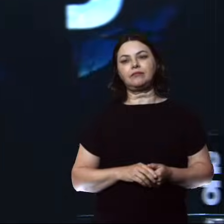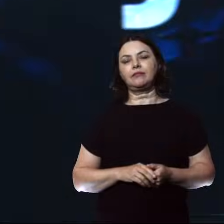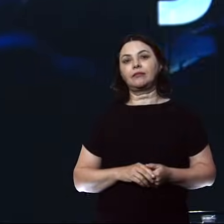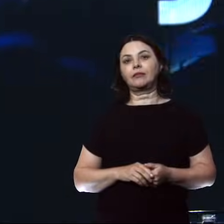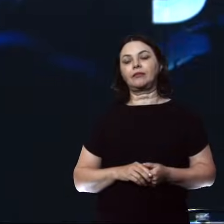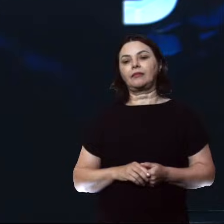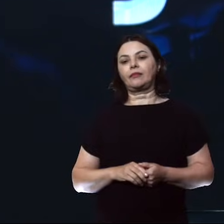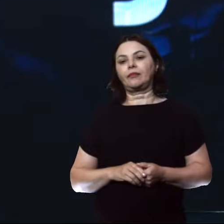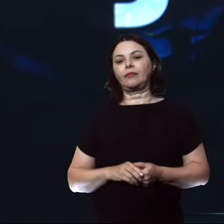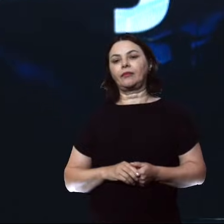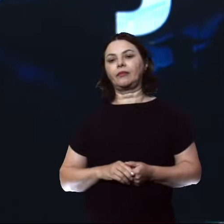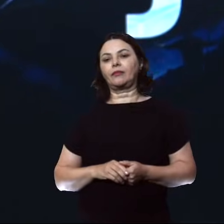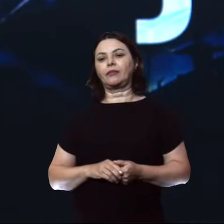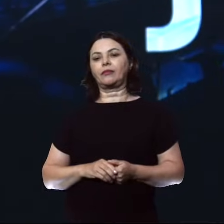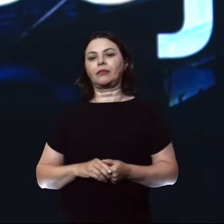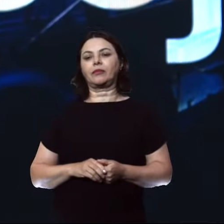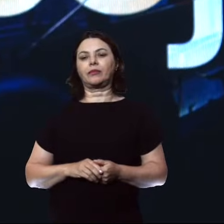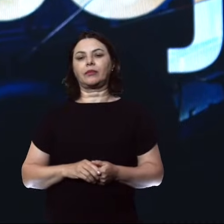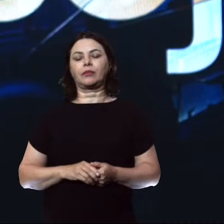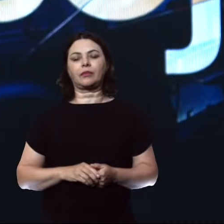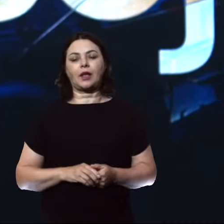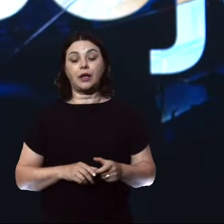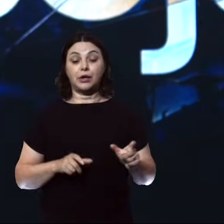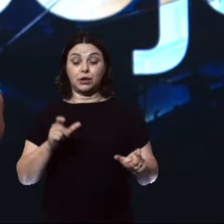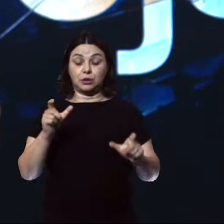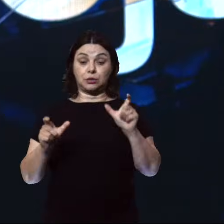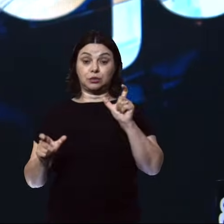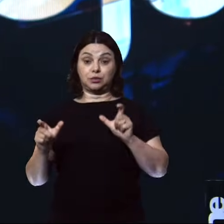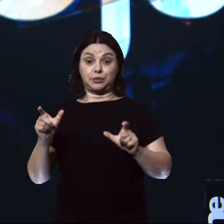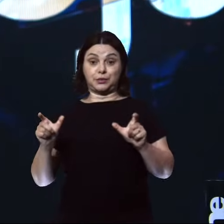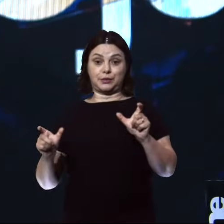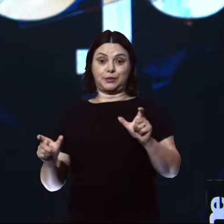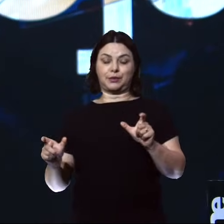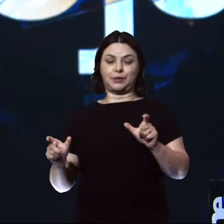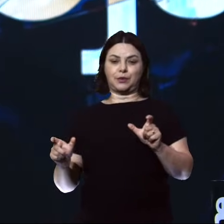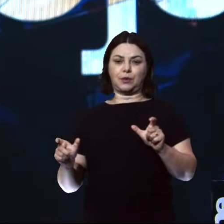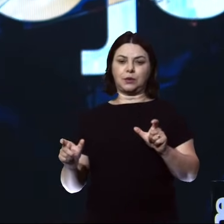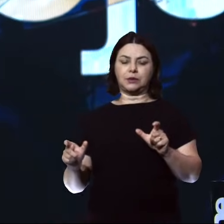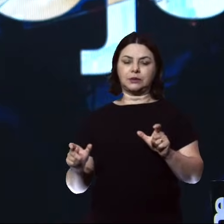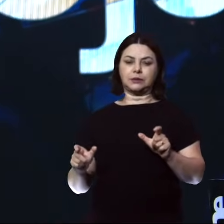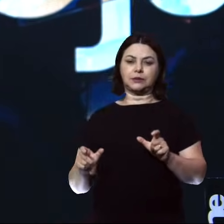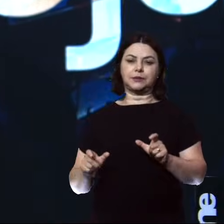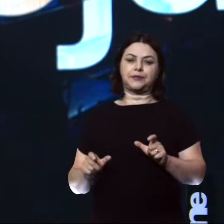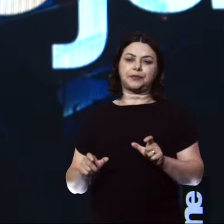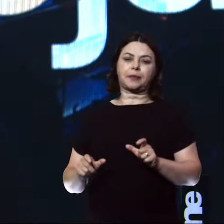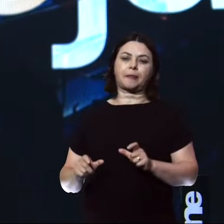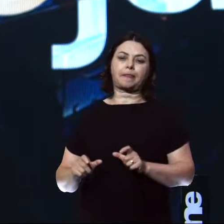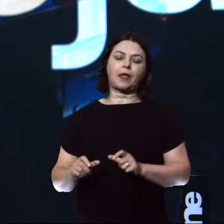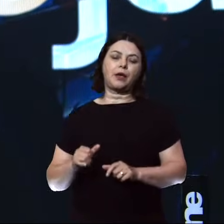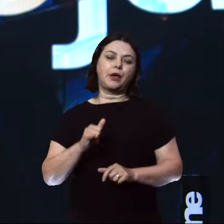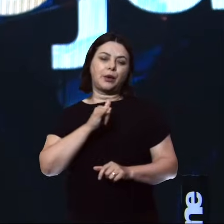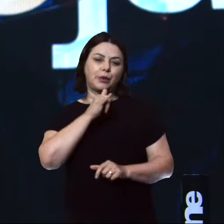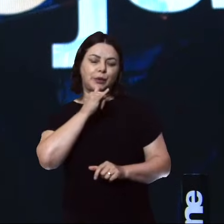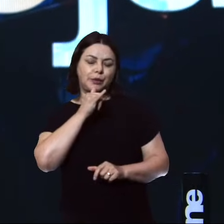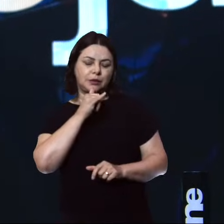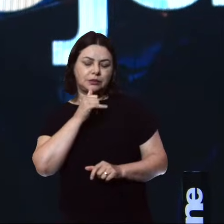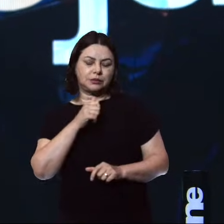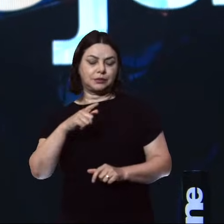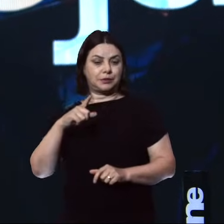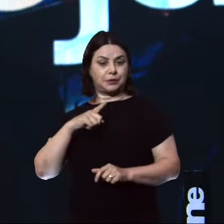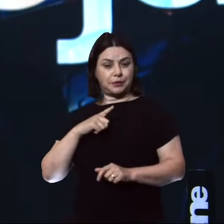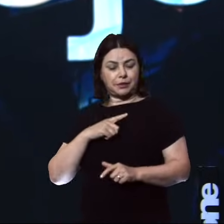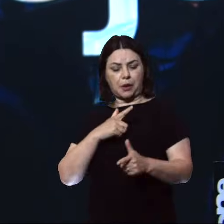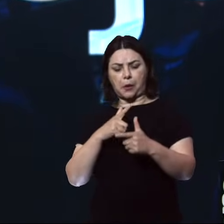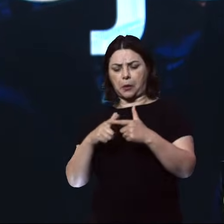você já tenha vivido isso, gente que quando bate a água, esmorece na fé. Quando